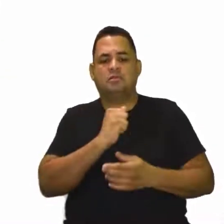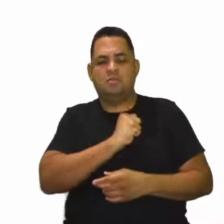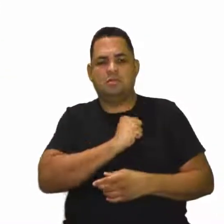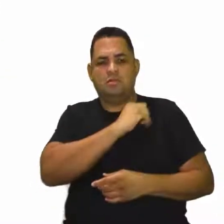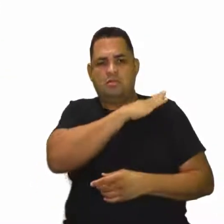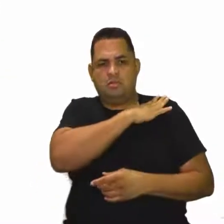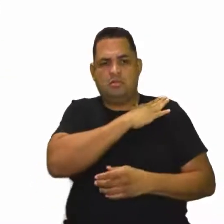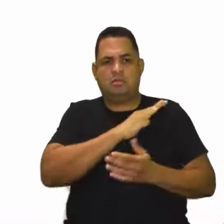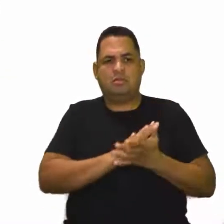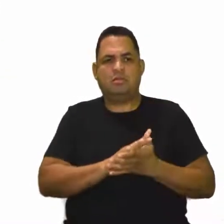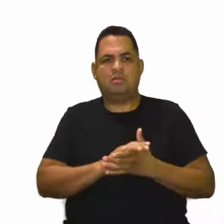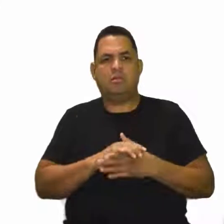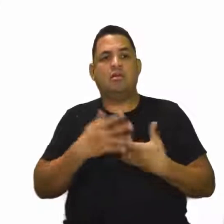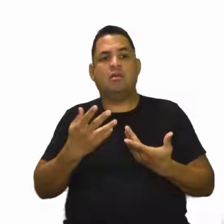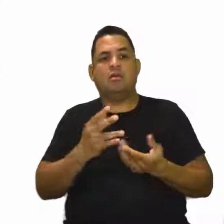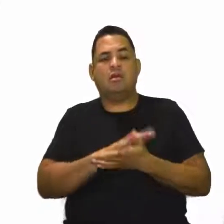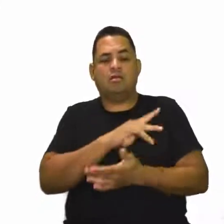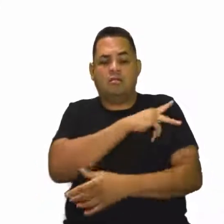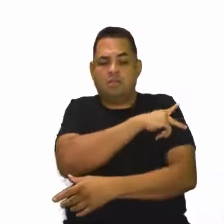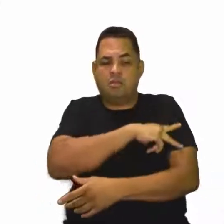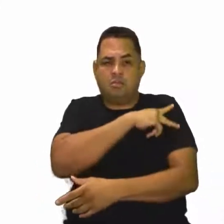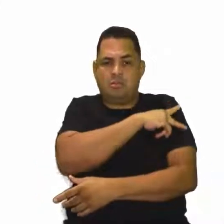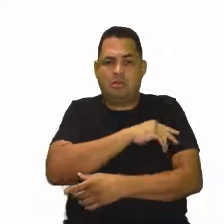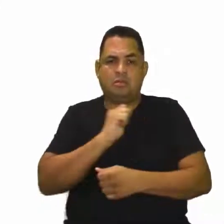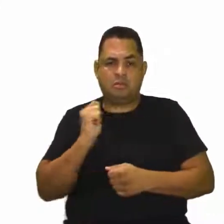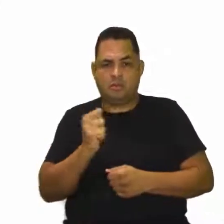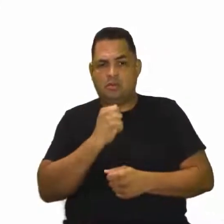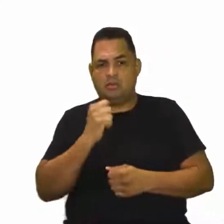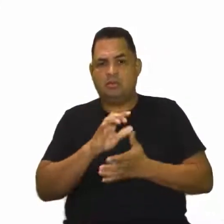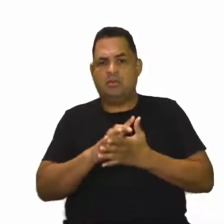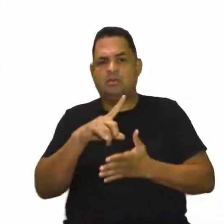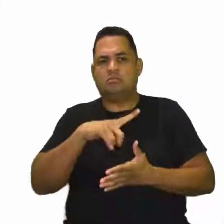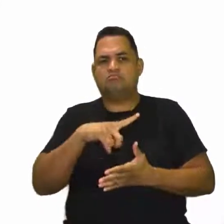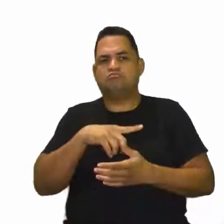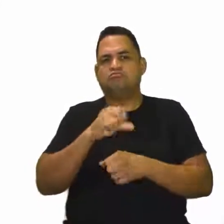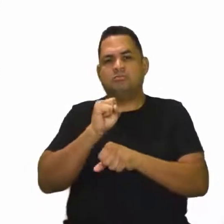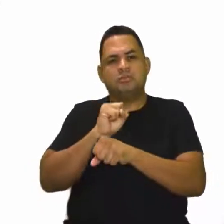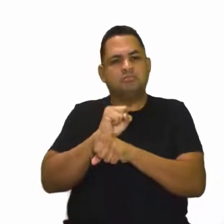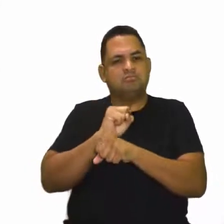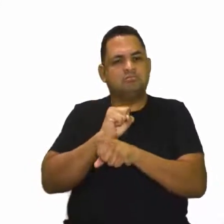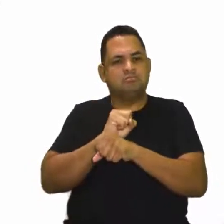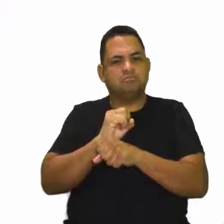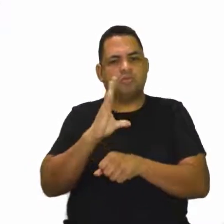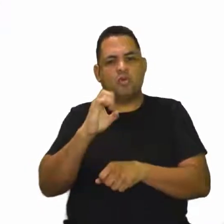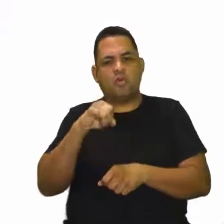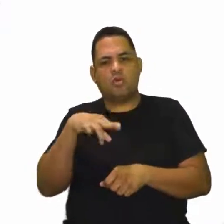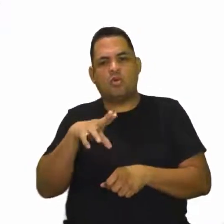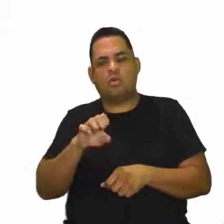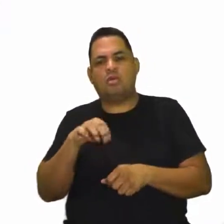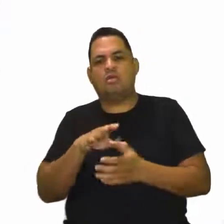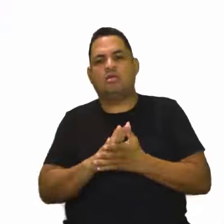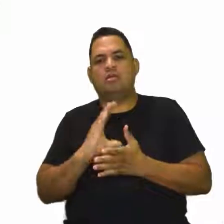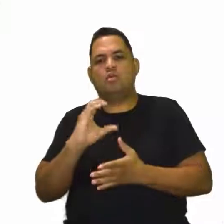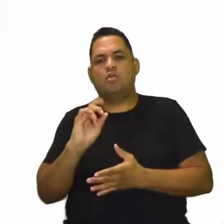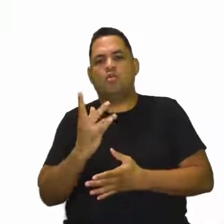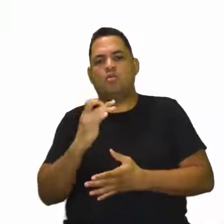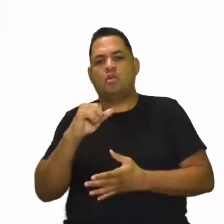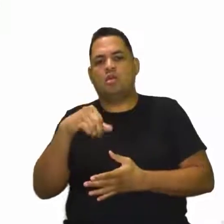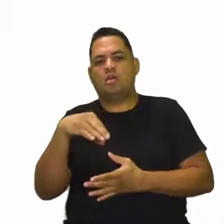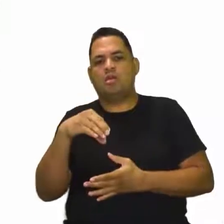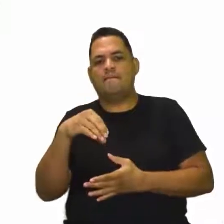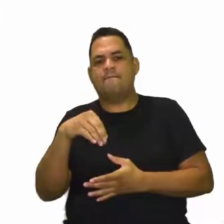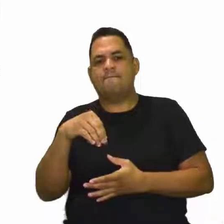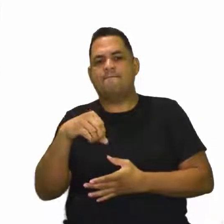No Piauí e no Rio Grande do Sul, havia uma certa expectativa. Os coronéis Cunha Matos e